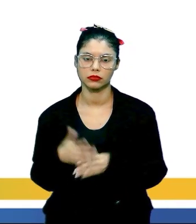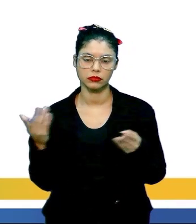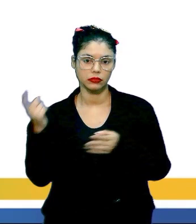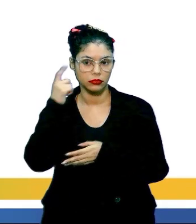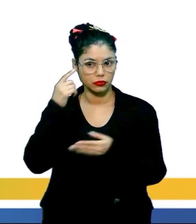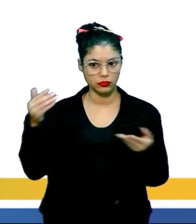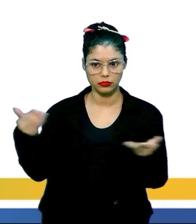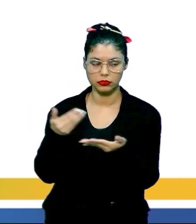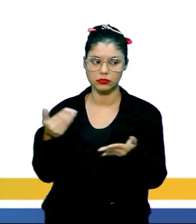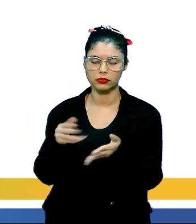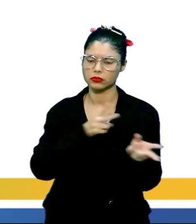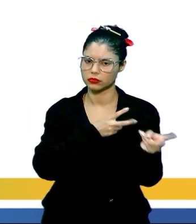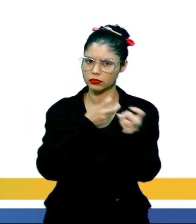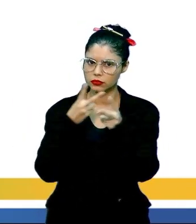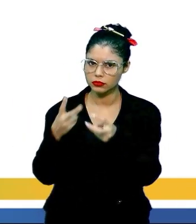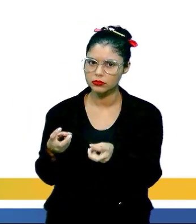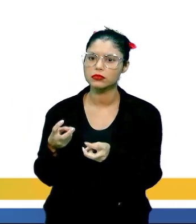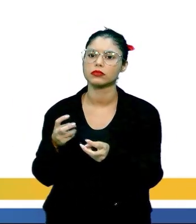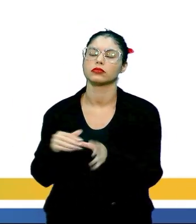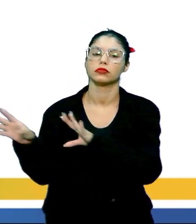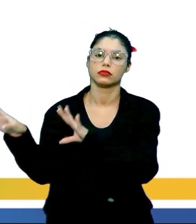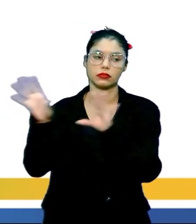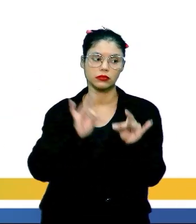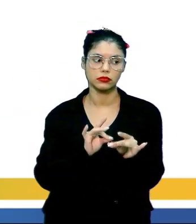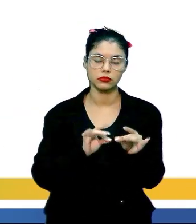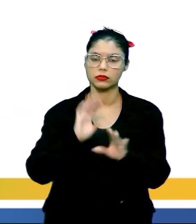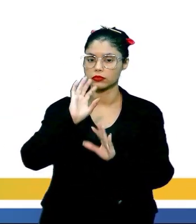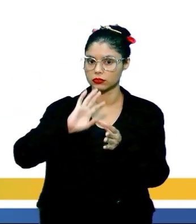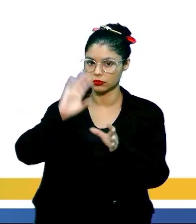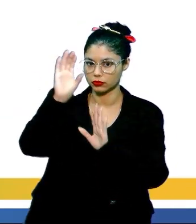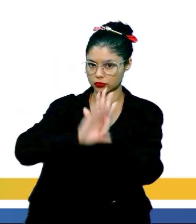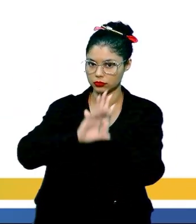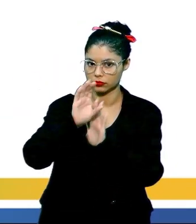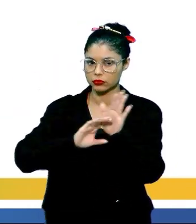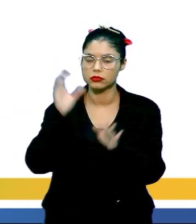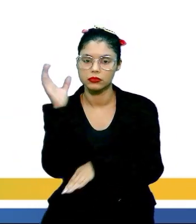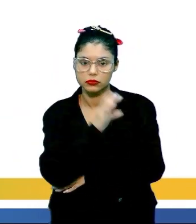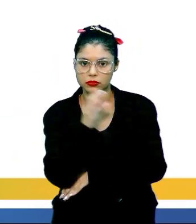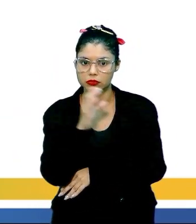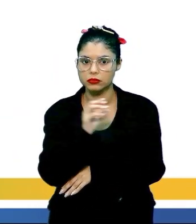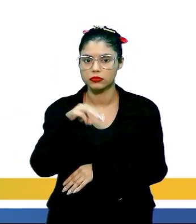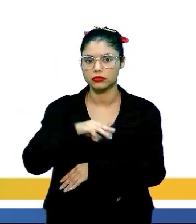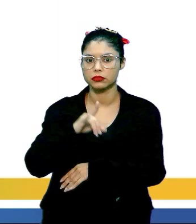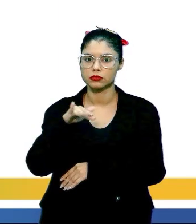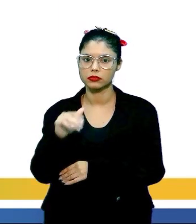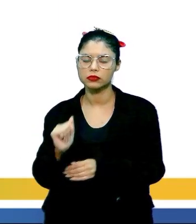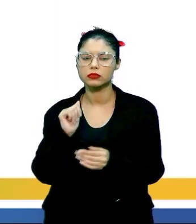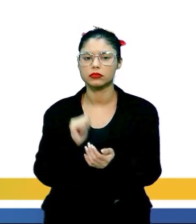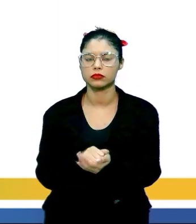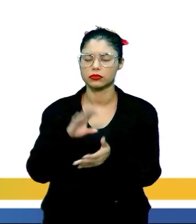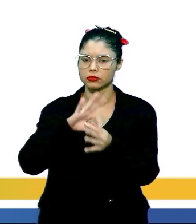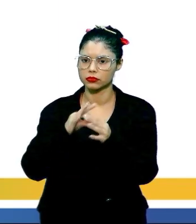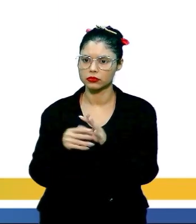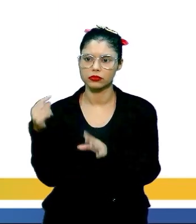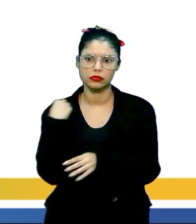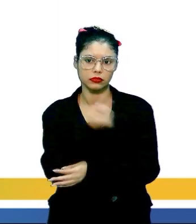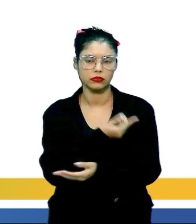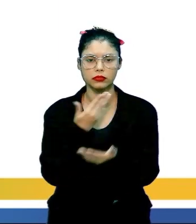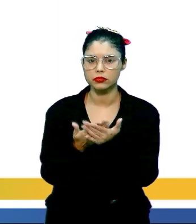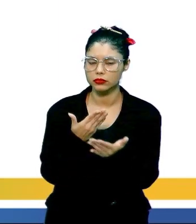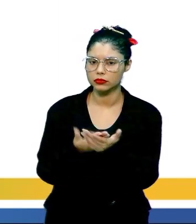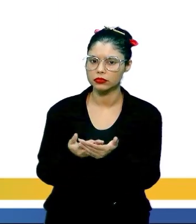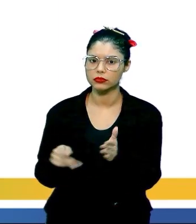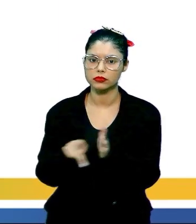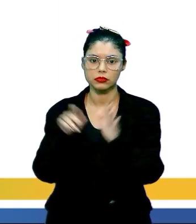Pensando agora nessa perspectiva de trazer esse conteúdo da aceleração média para o contexto dos nossos estudos dentro